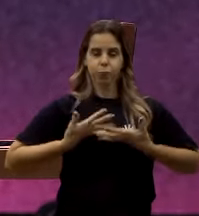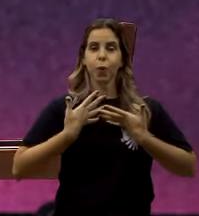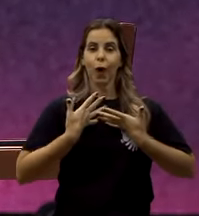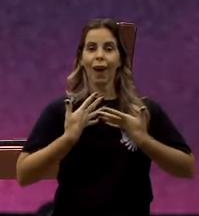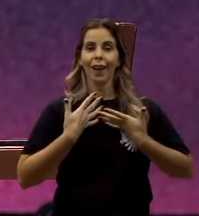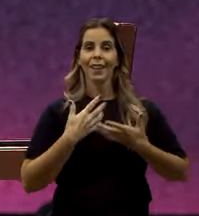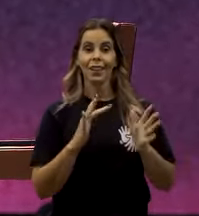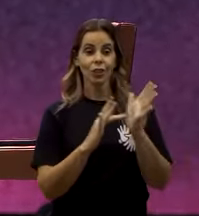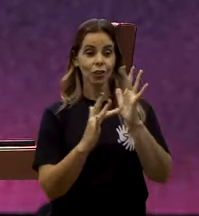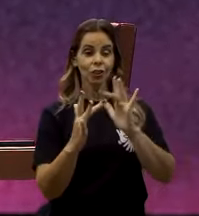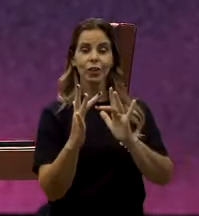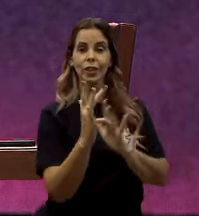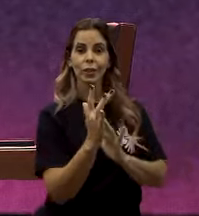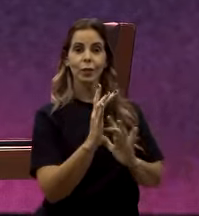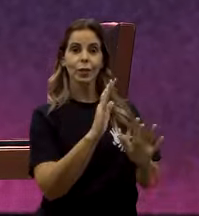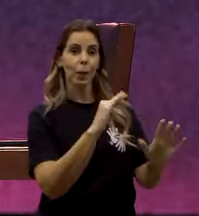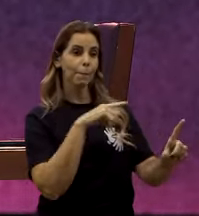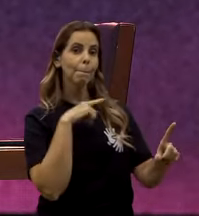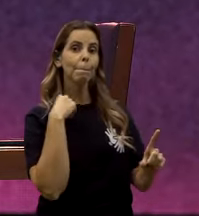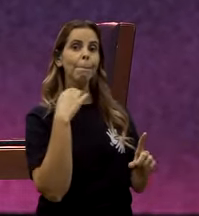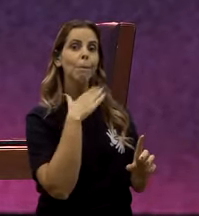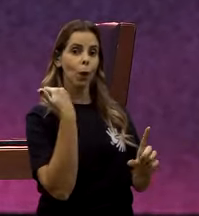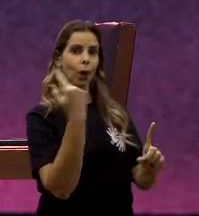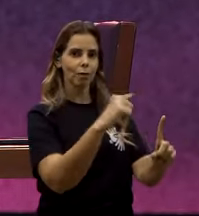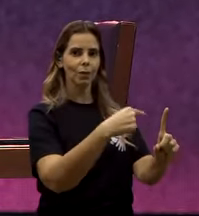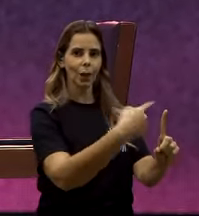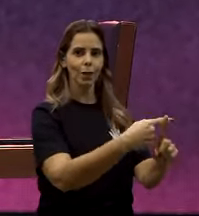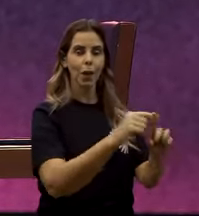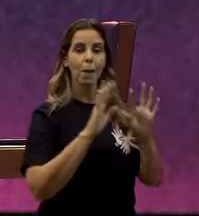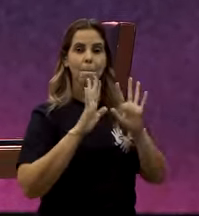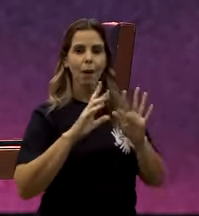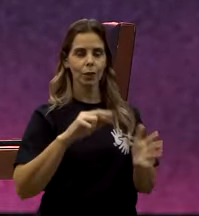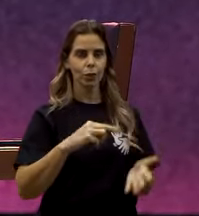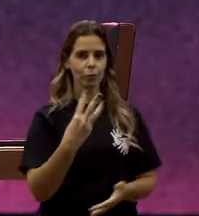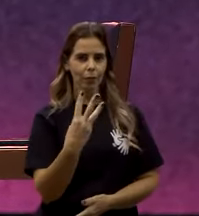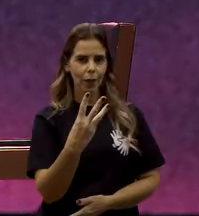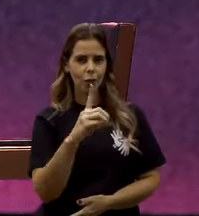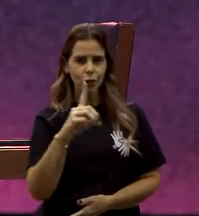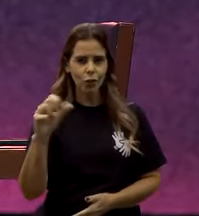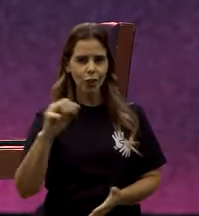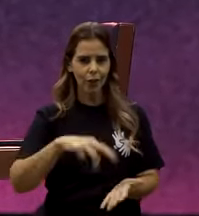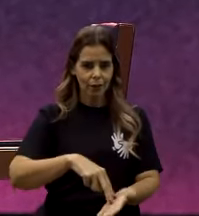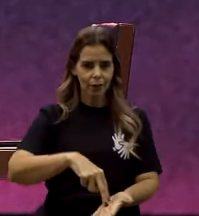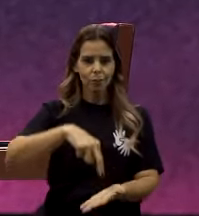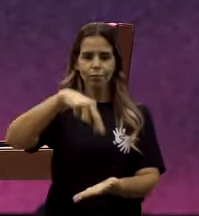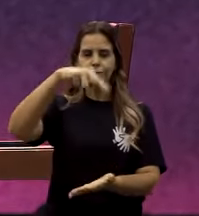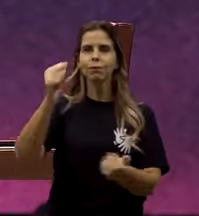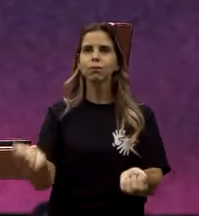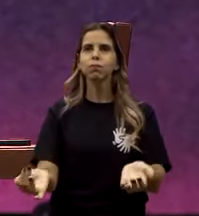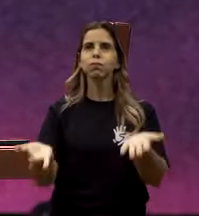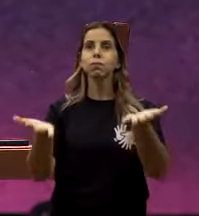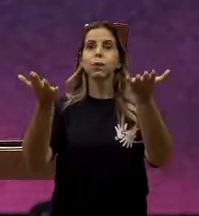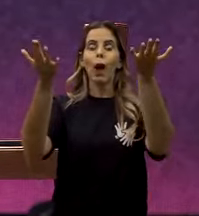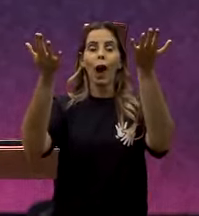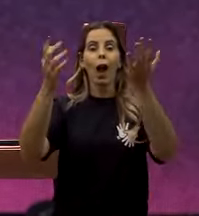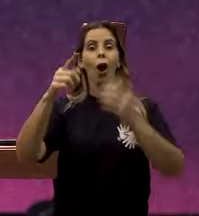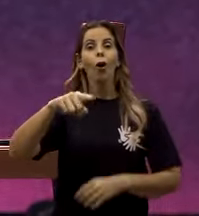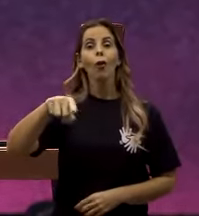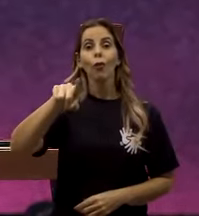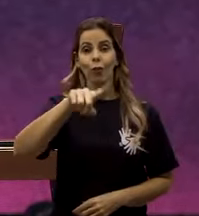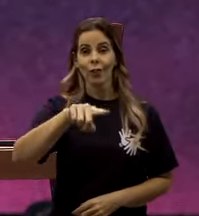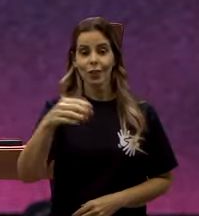criativo preencheu o vazio da nossa alma alguém chegou aqui nesse lugar um dia carregando um vazio tinha